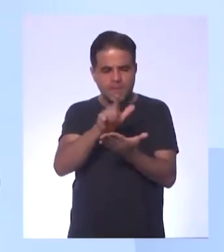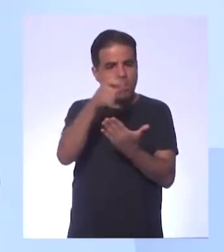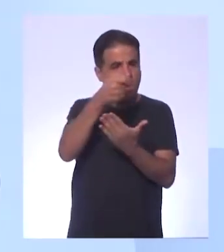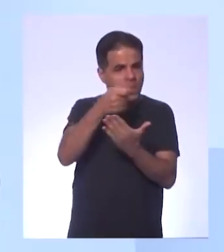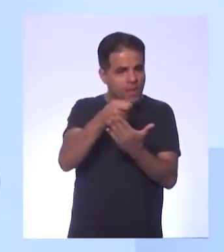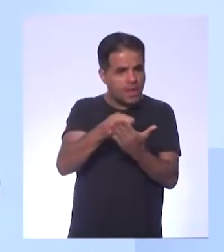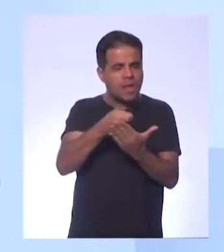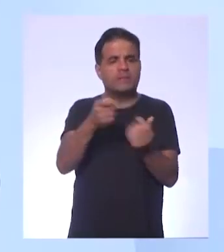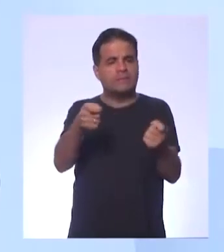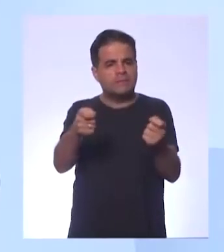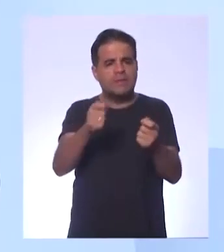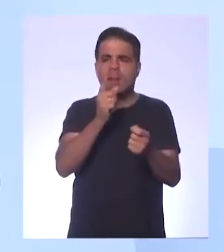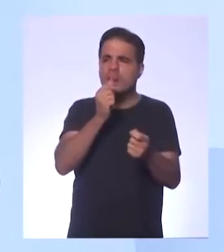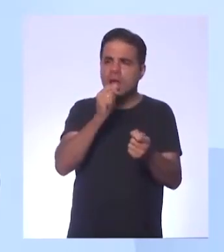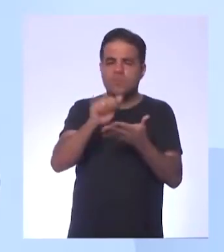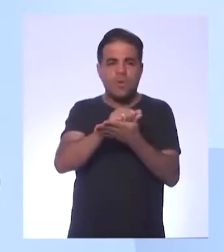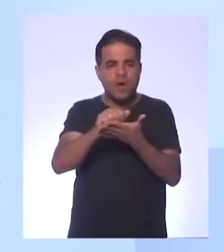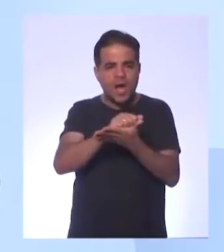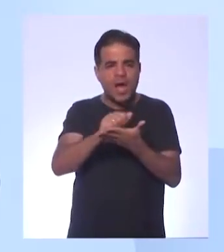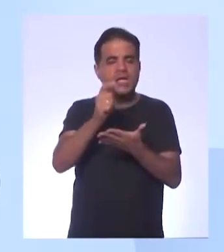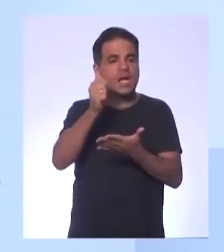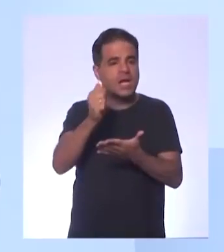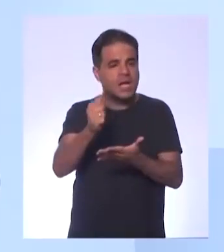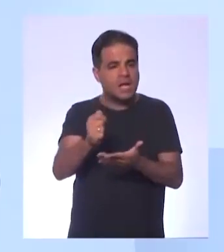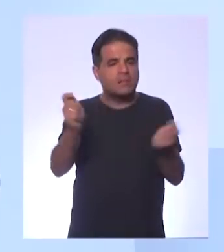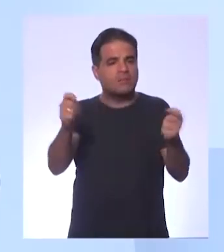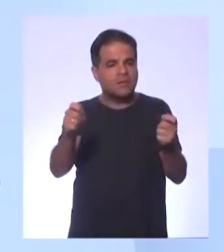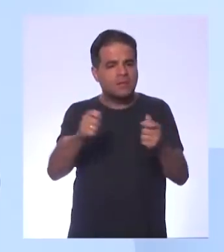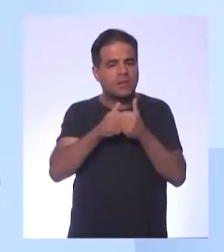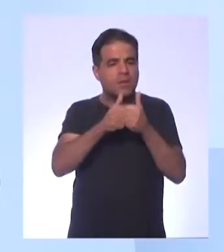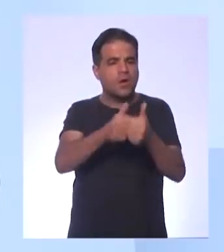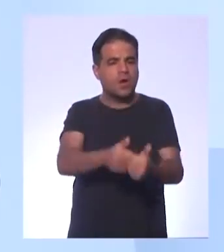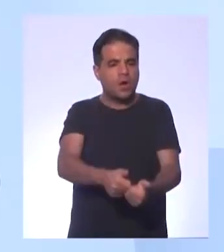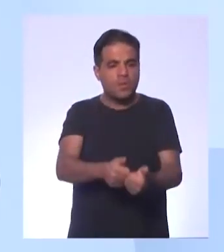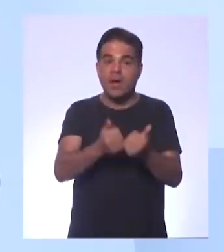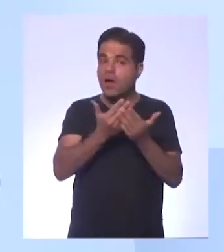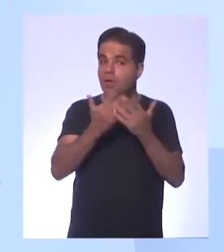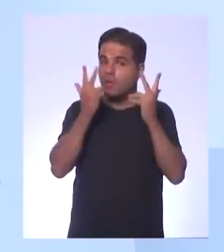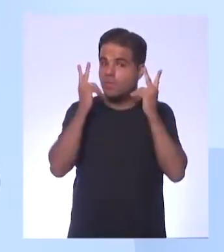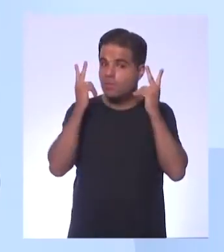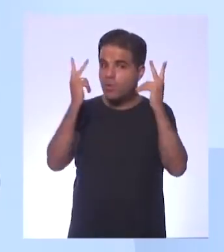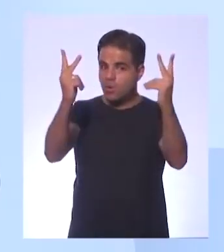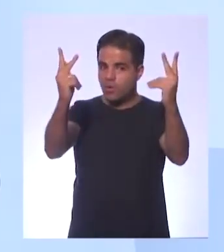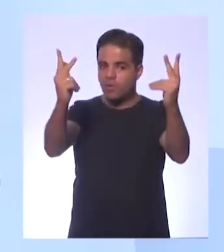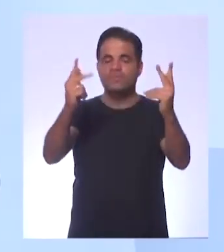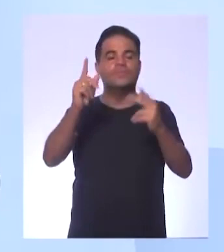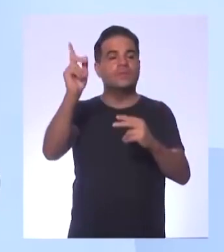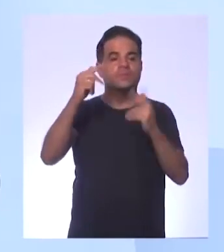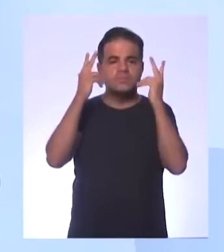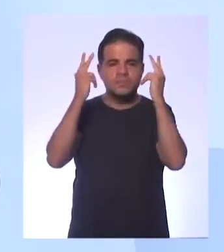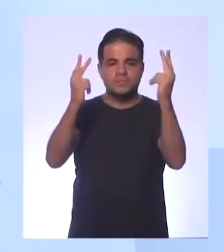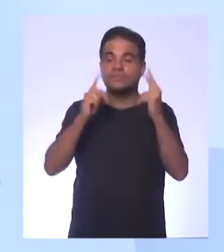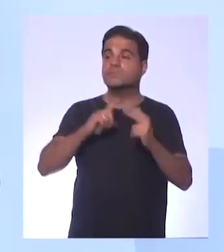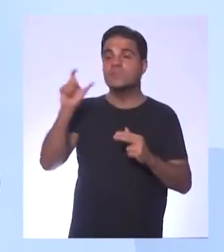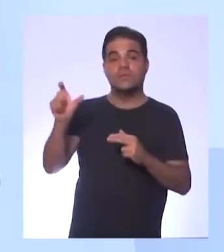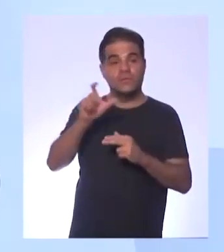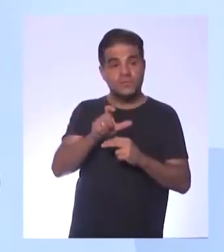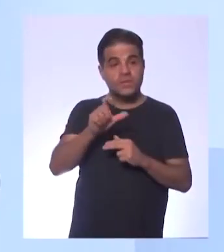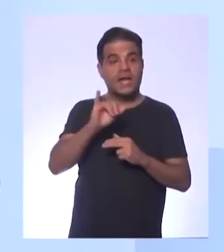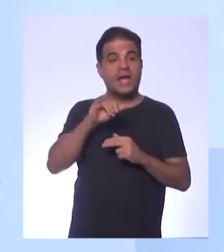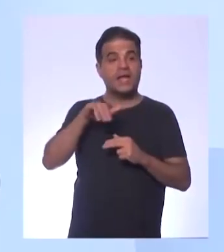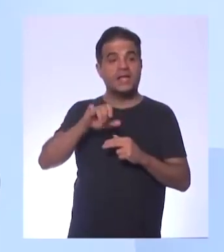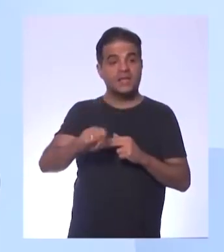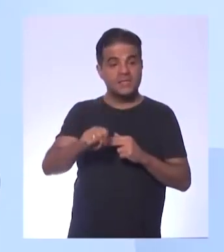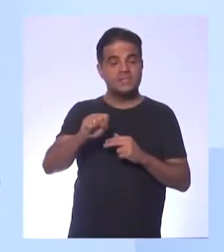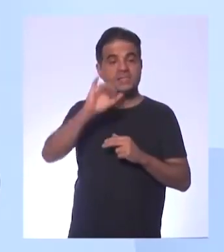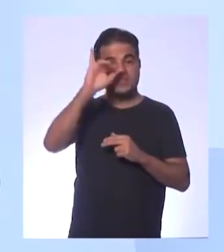para anotação, lápis, borracha e caneta, que você consegue acompanhar a nossa aula normalmente, tá bom? Conto hoje com a presença da professora